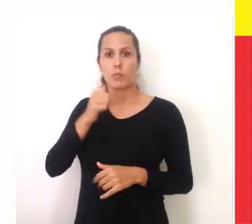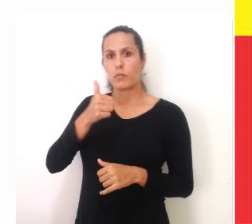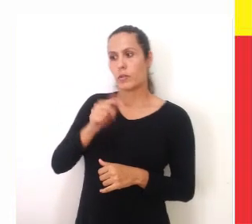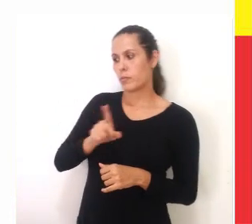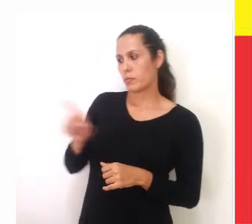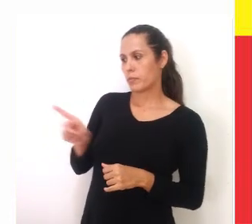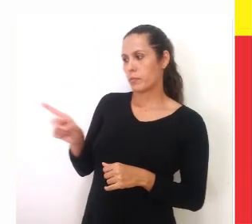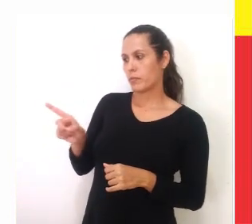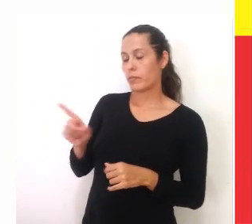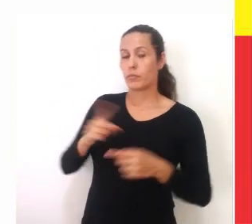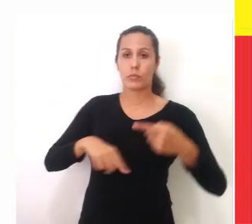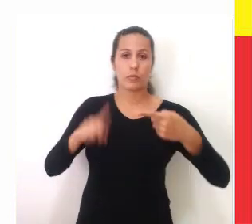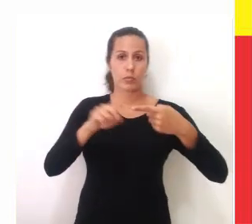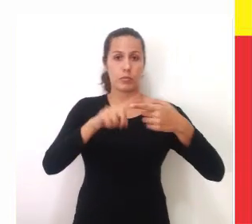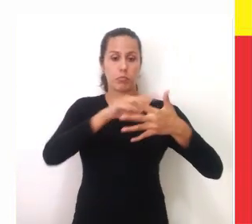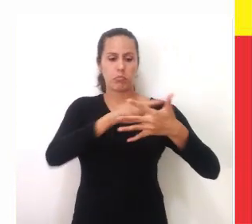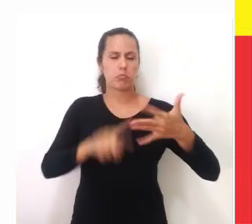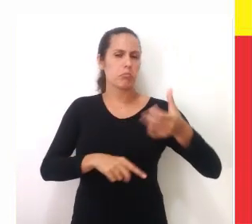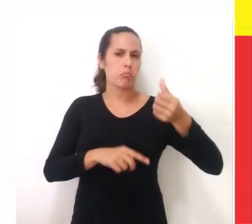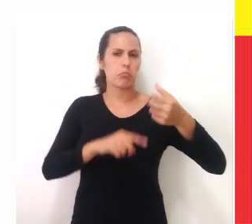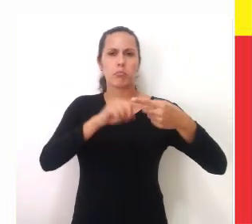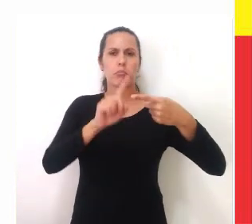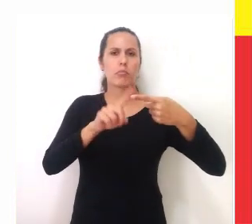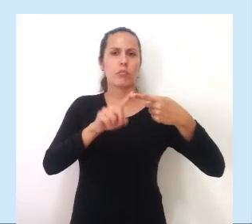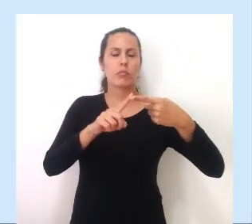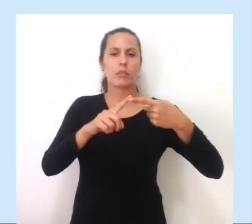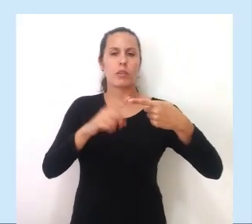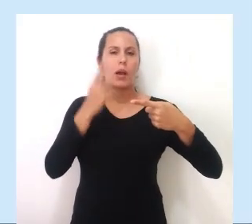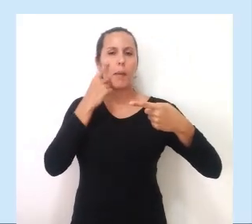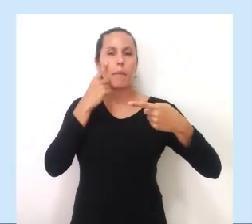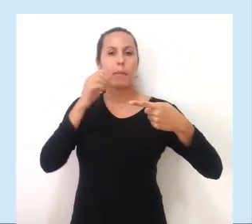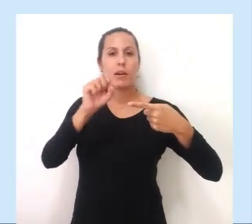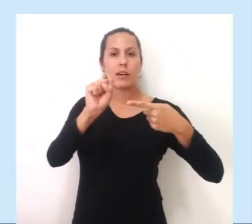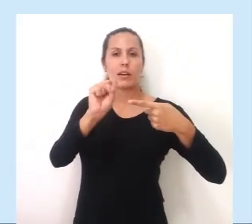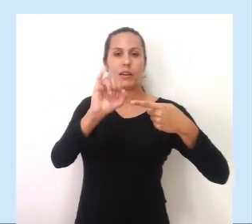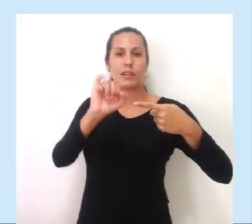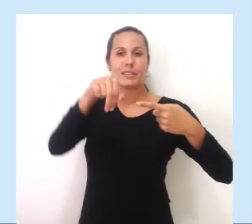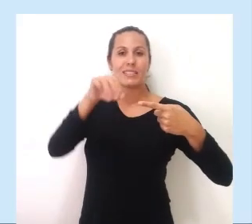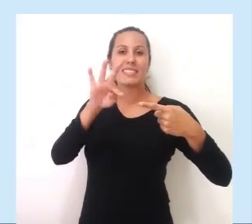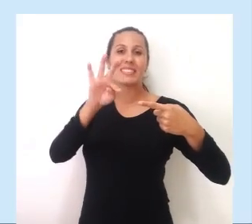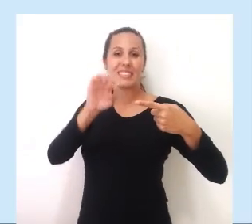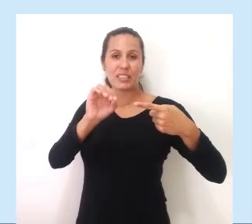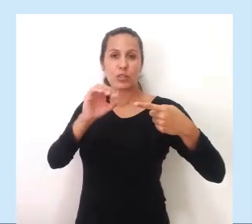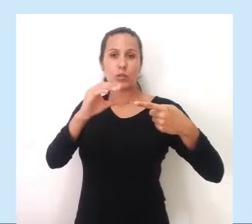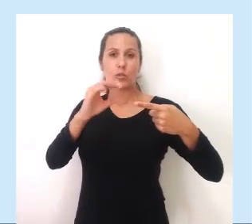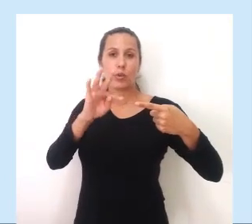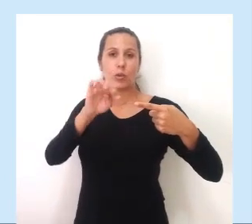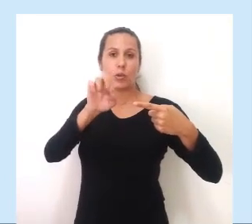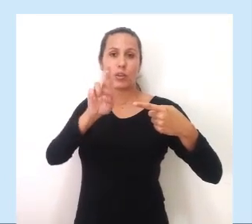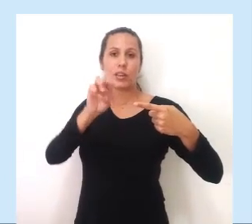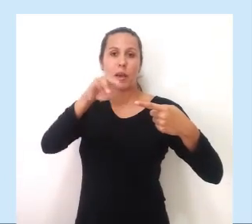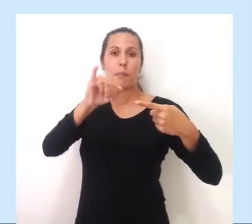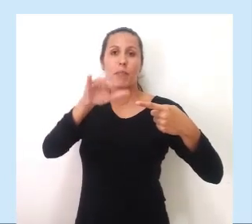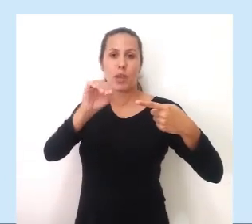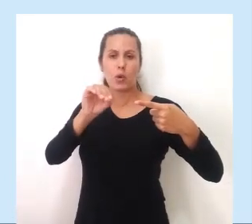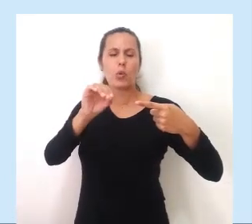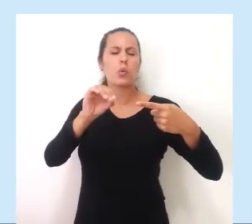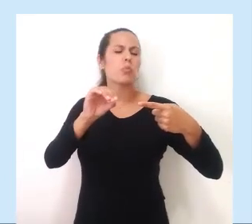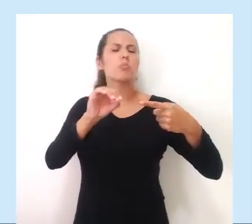método chamado sintotérmico. Só é ficar ligado com a palavrinha sinto. É quando eu